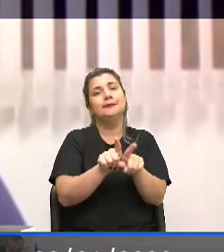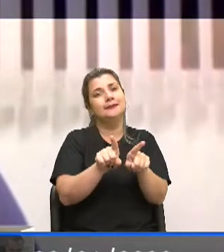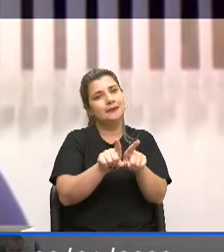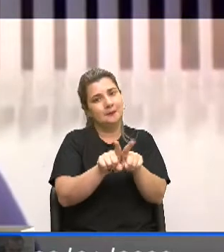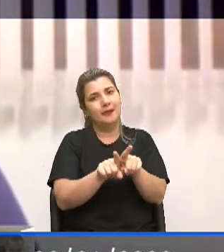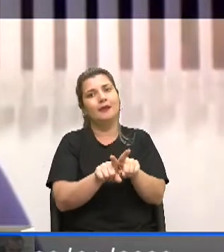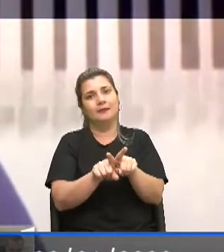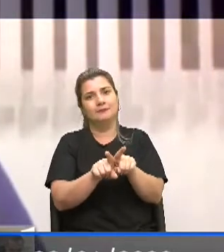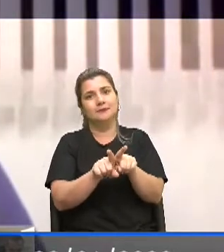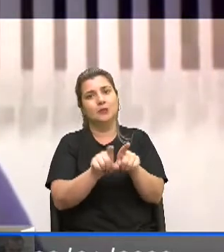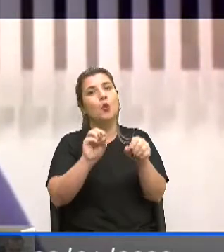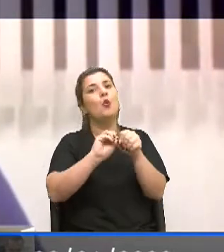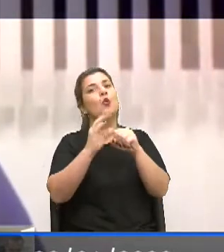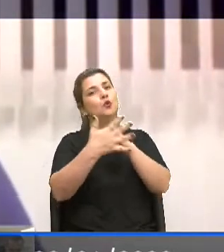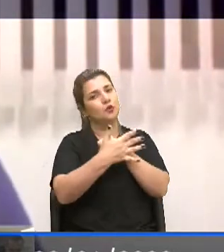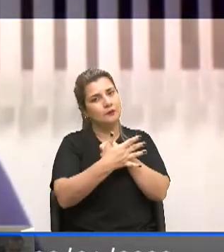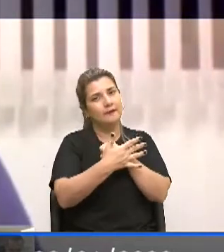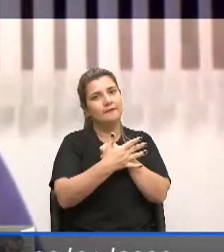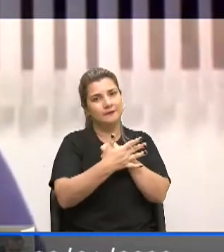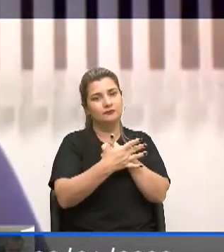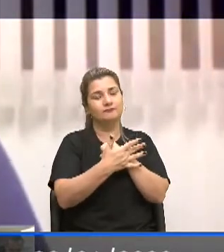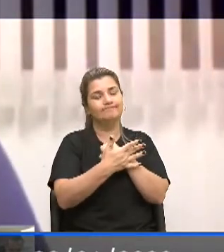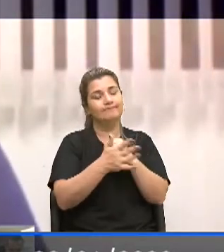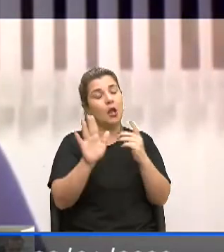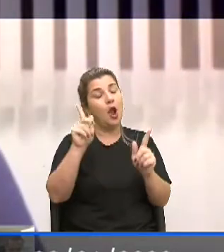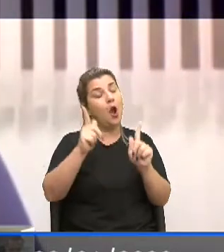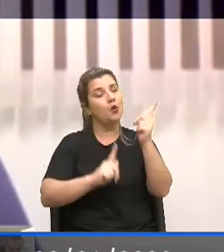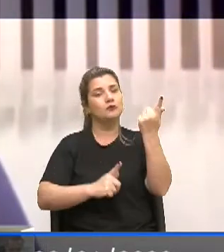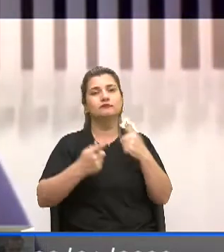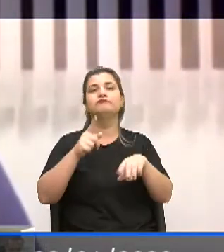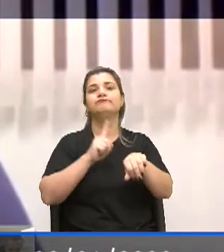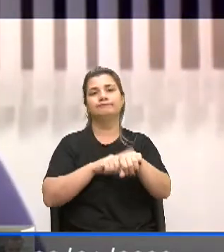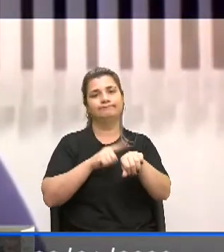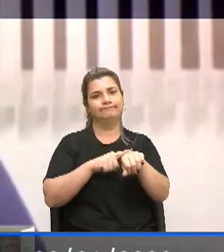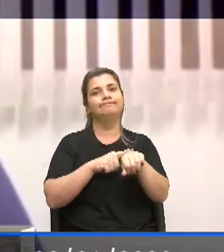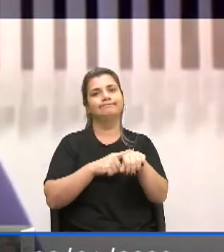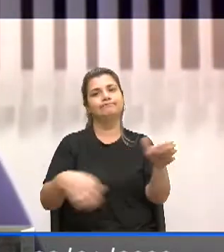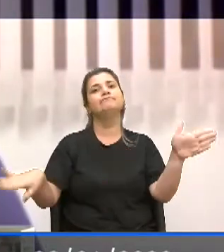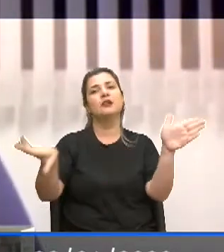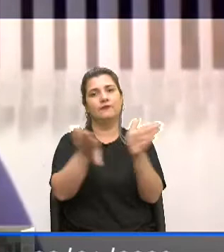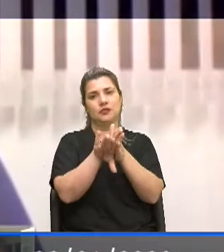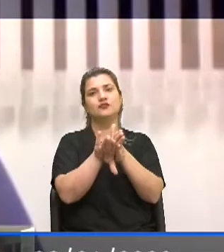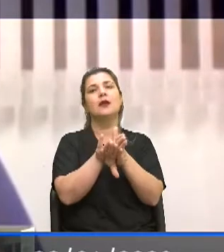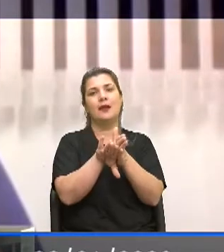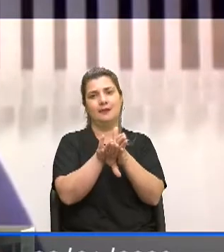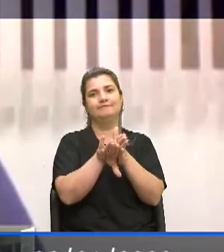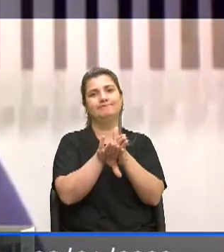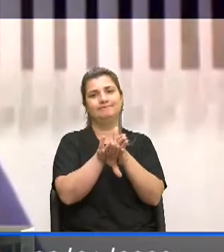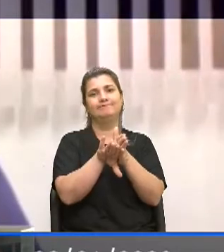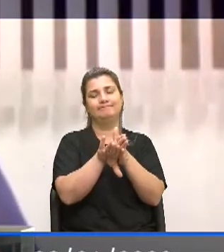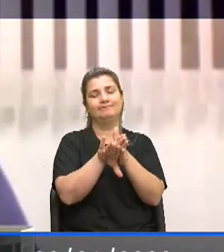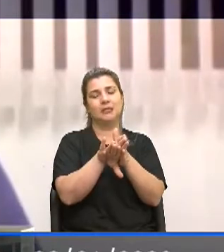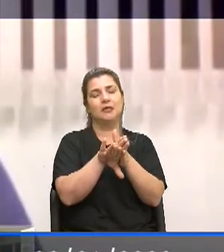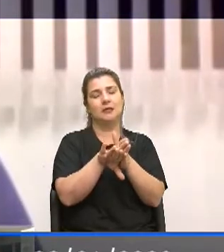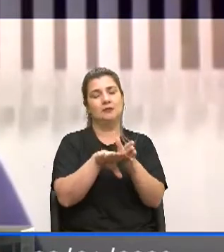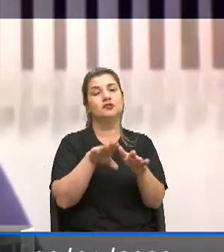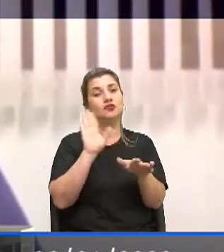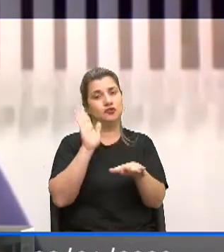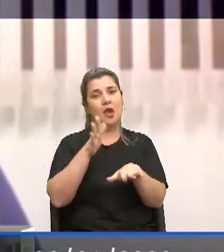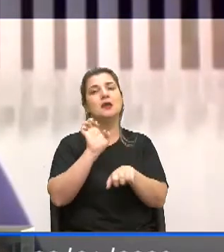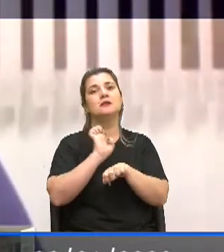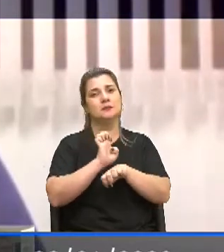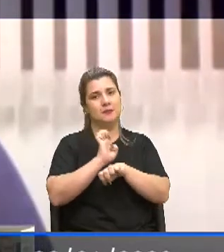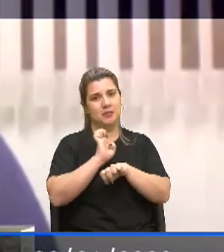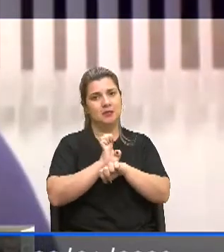virá. Isto é declarado, isto é uma expectativa com a qual nós todos convivemos com muito temor,